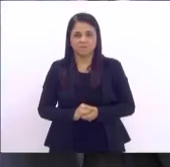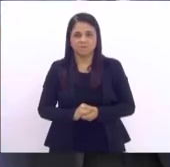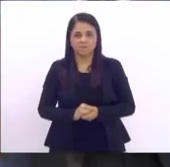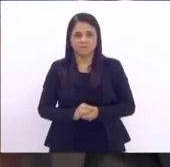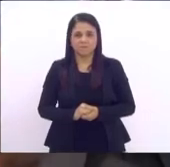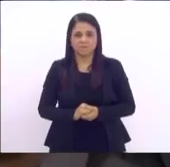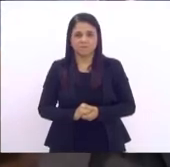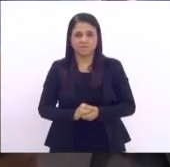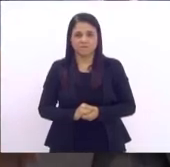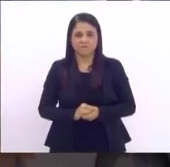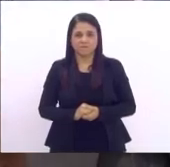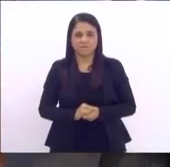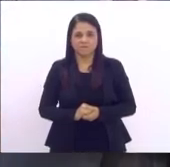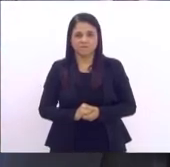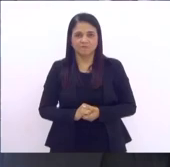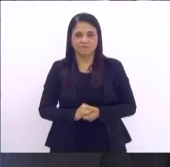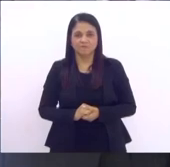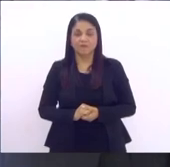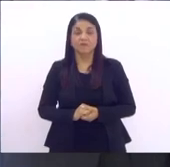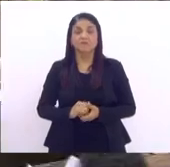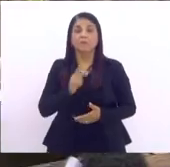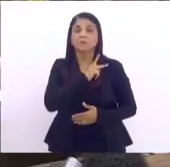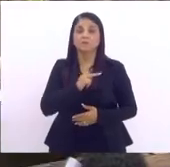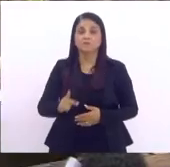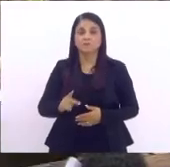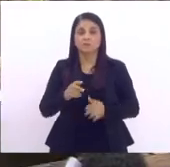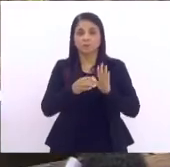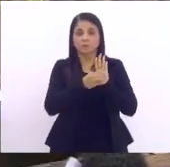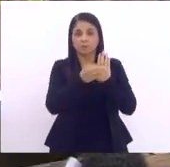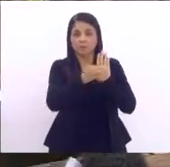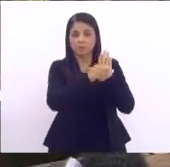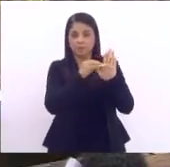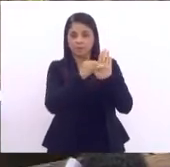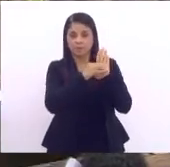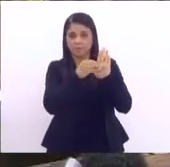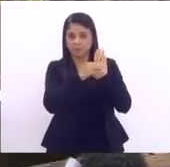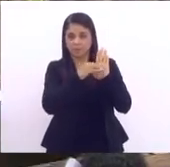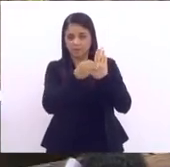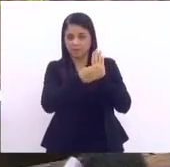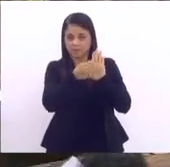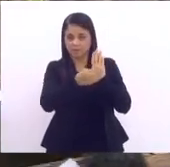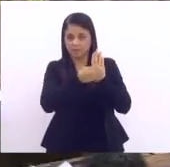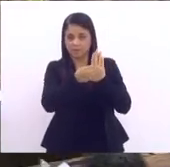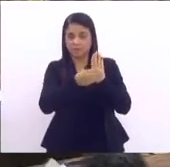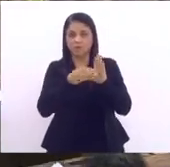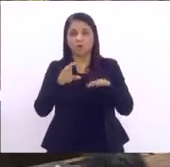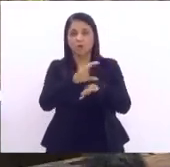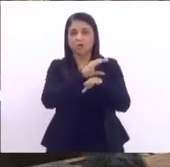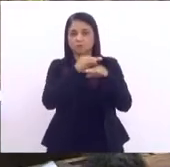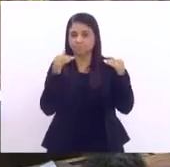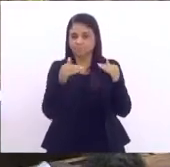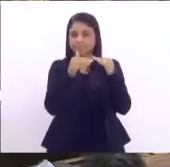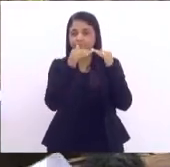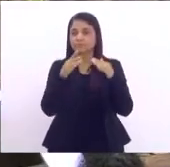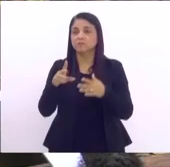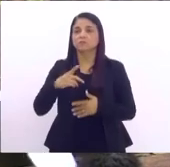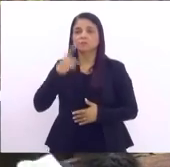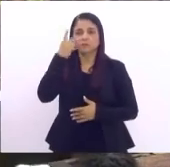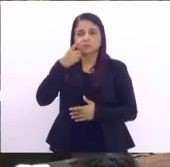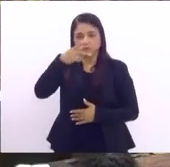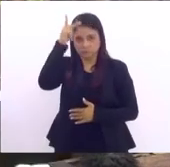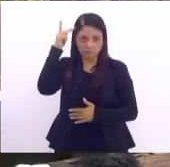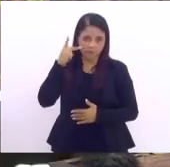Senhor presidente, o parecer é pela constitucionalidade. Senhor presidente. Deputado Luiz Paulo. Obrigado, deputado Amorim.